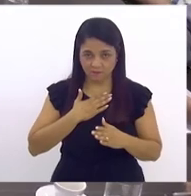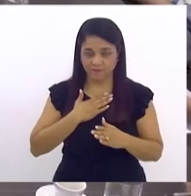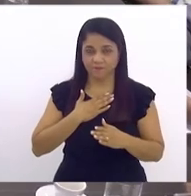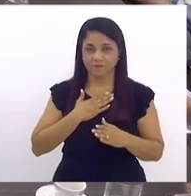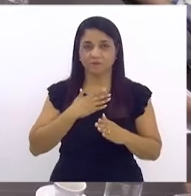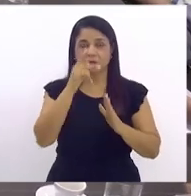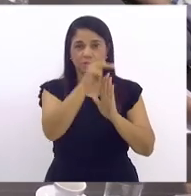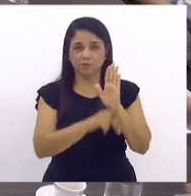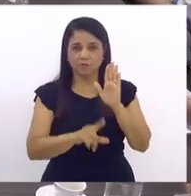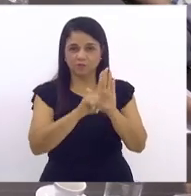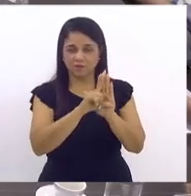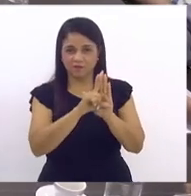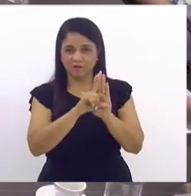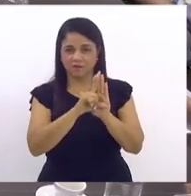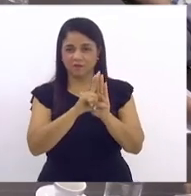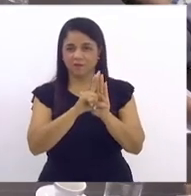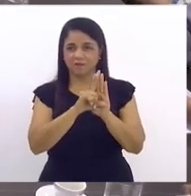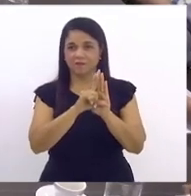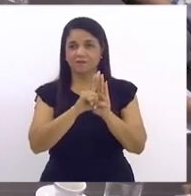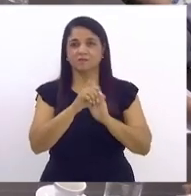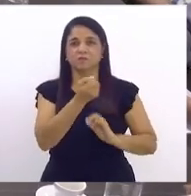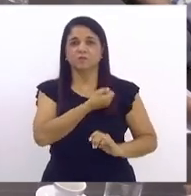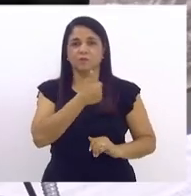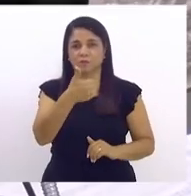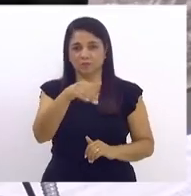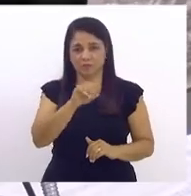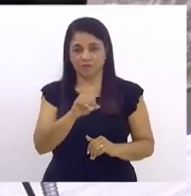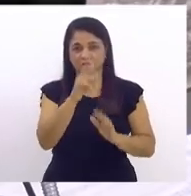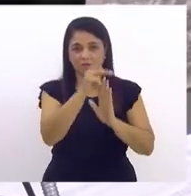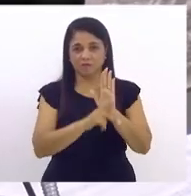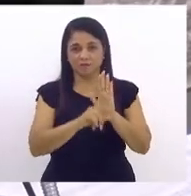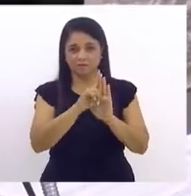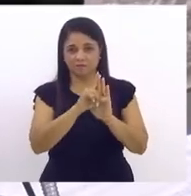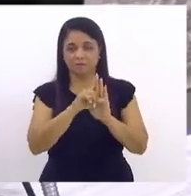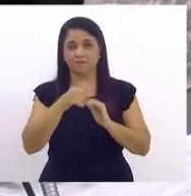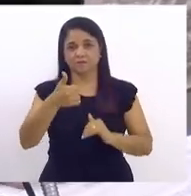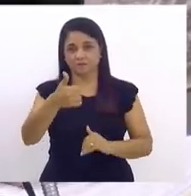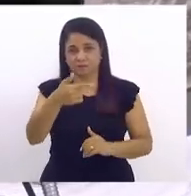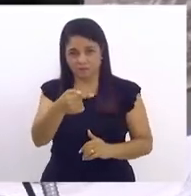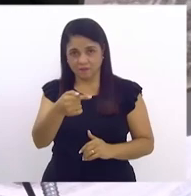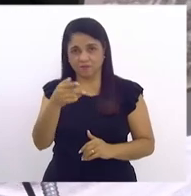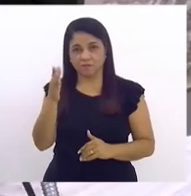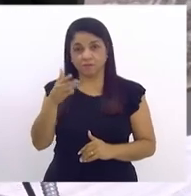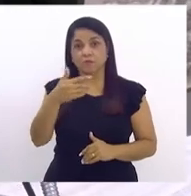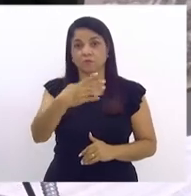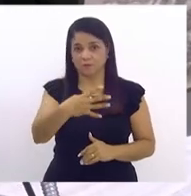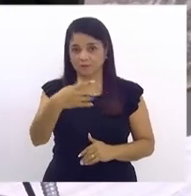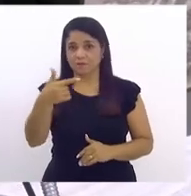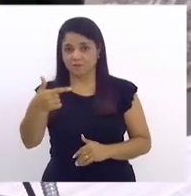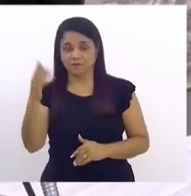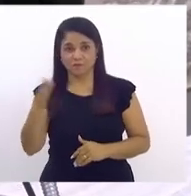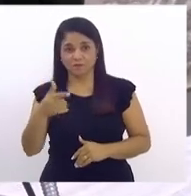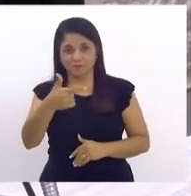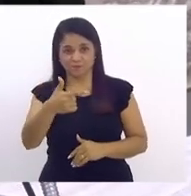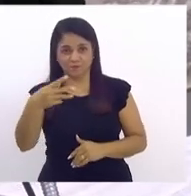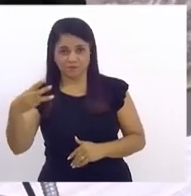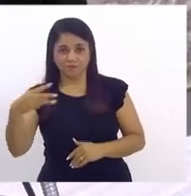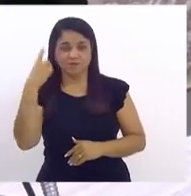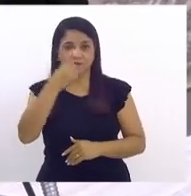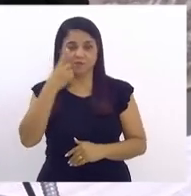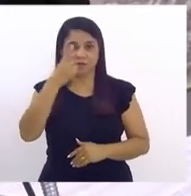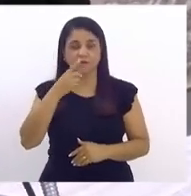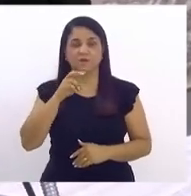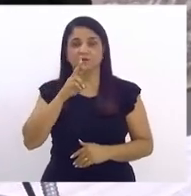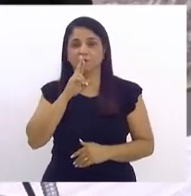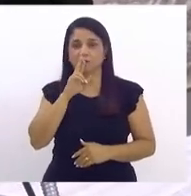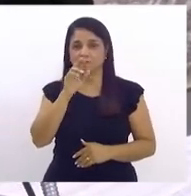É o projeto de lei, item 10, o projeto de lei número 1742, de 2023, de autoria do deputado Rodrigo